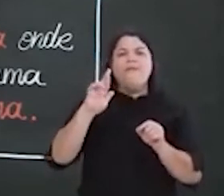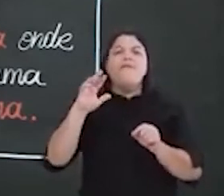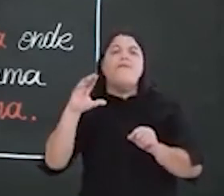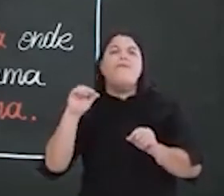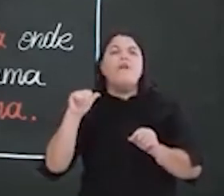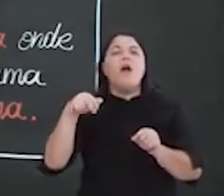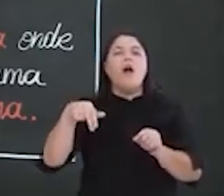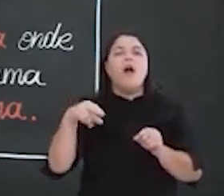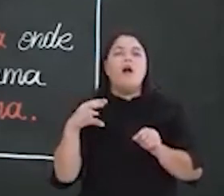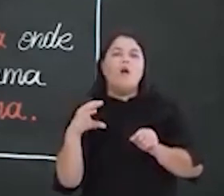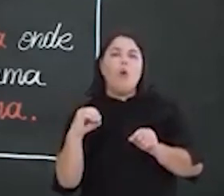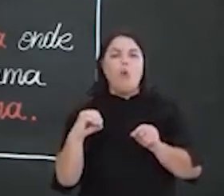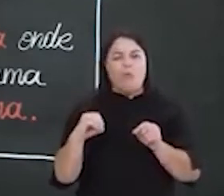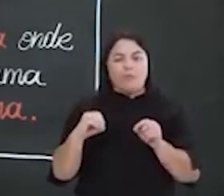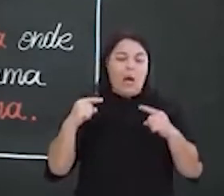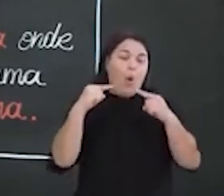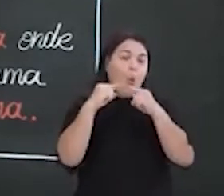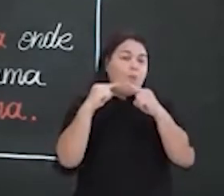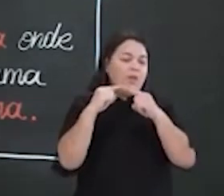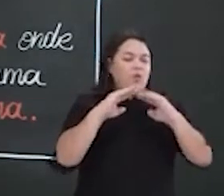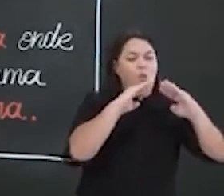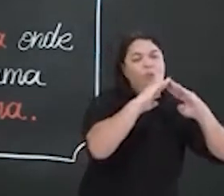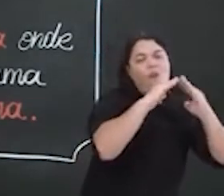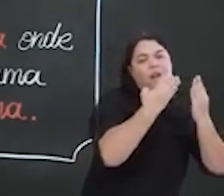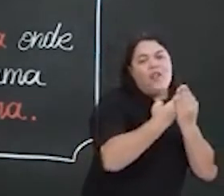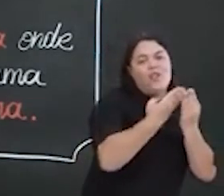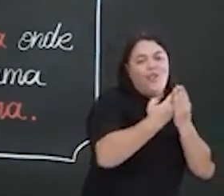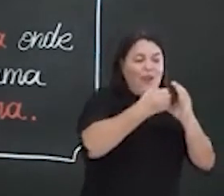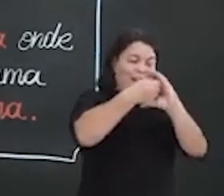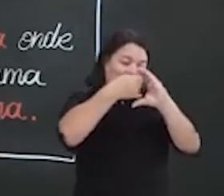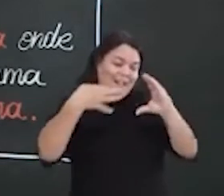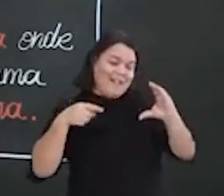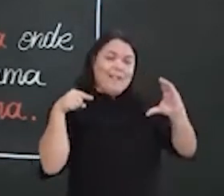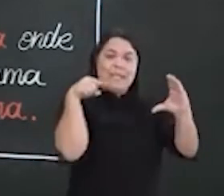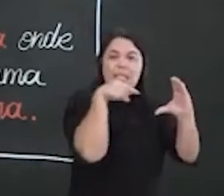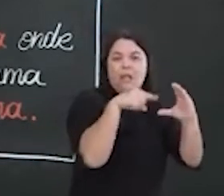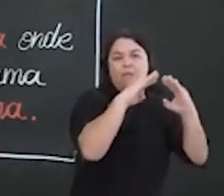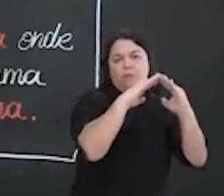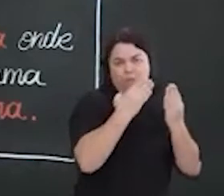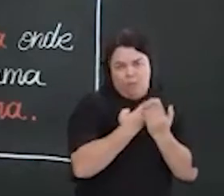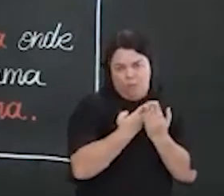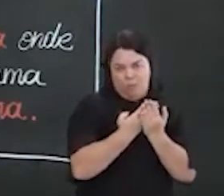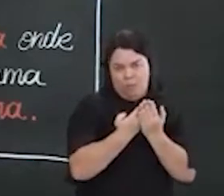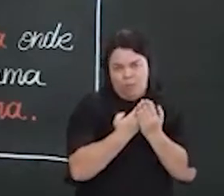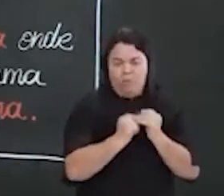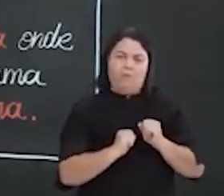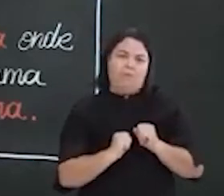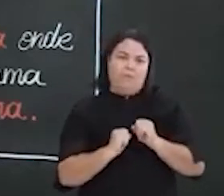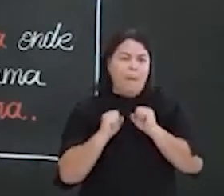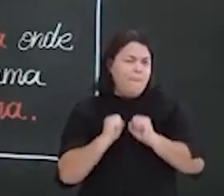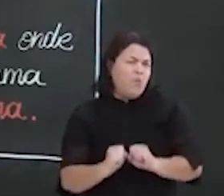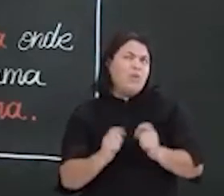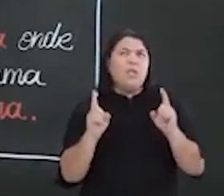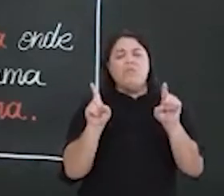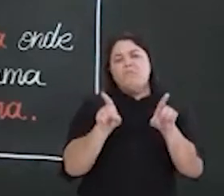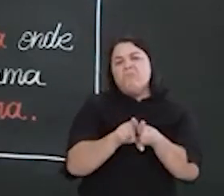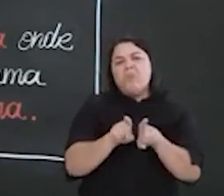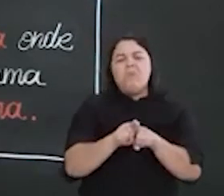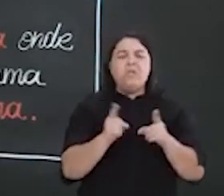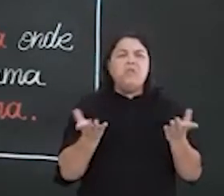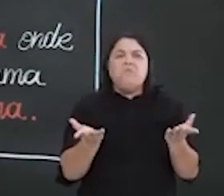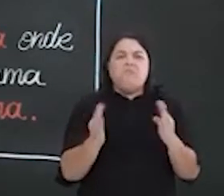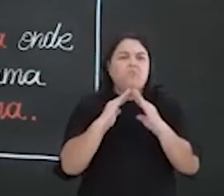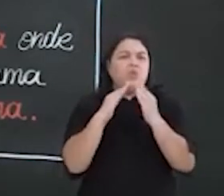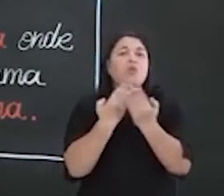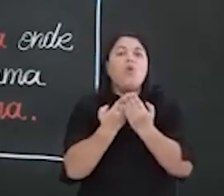escola. Escola franco-brasileira. É uma característica desta escola. Podia ser uma escola bilíngue. Essa palavra